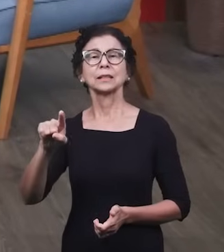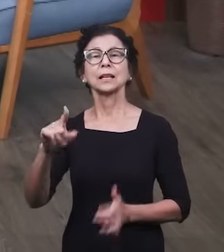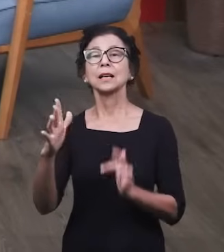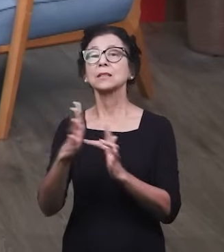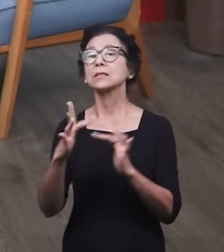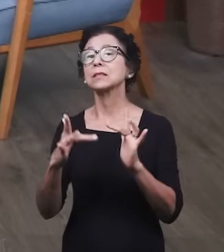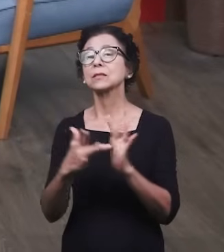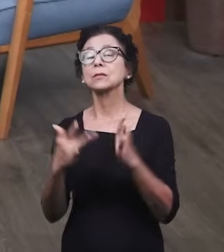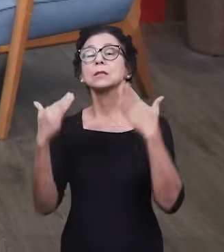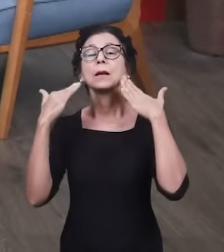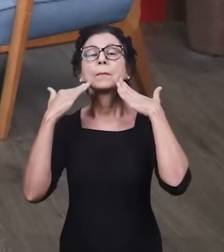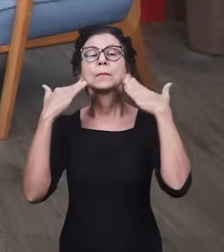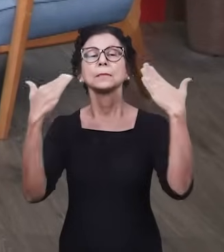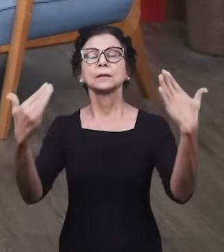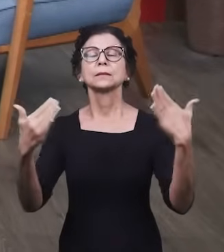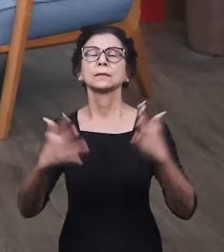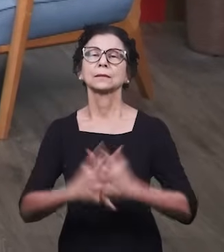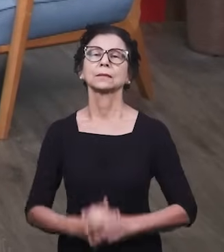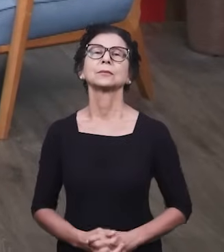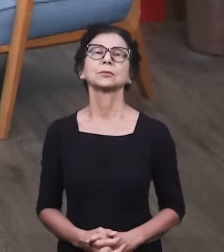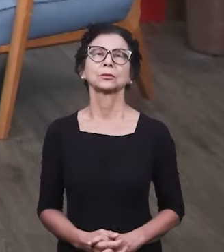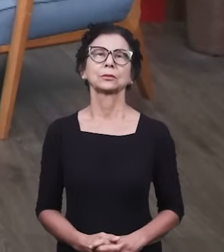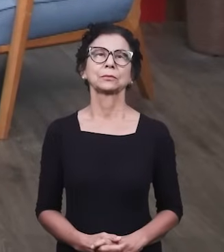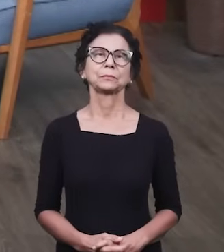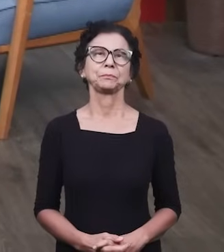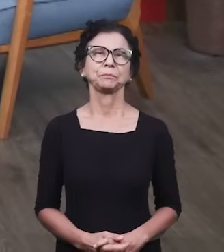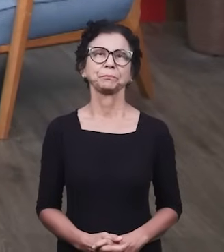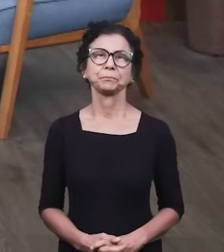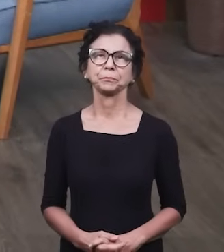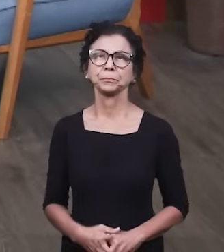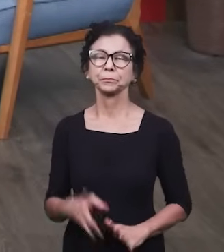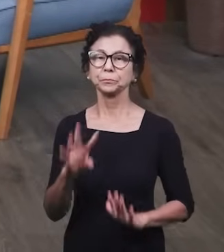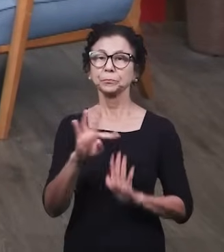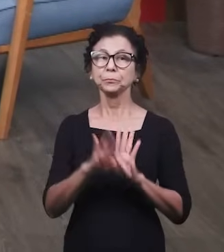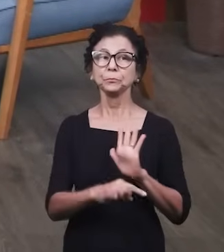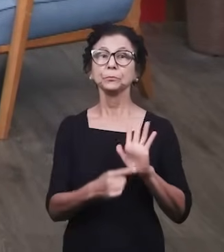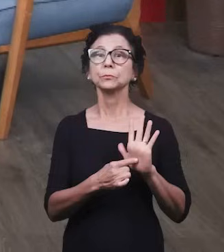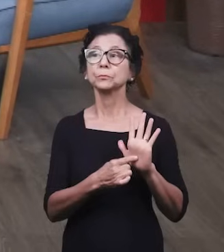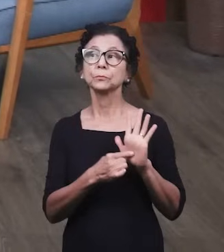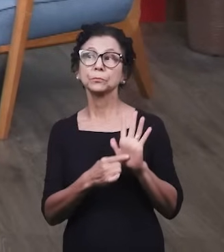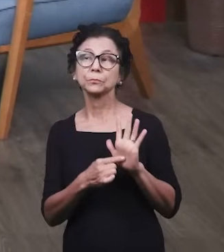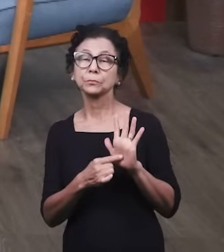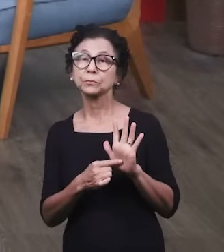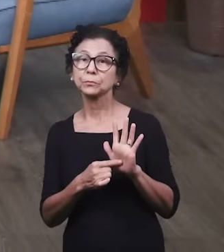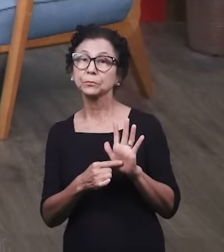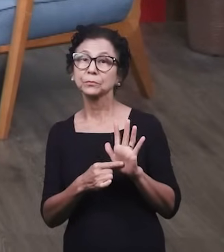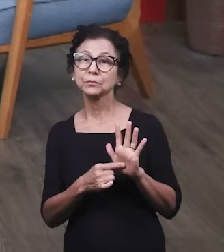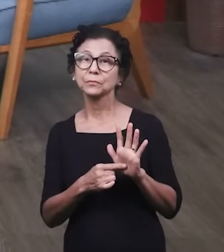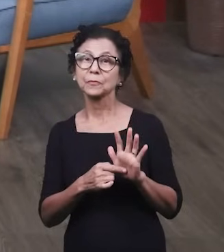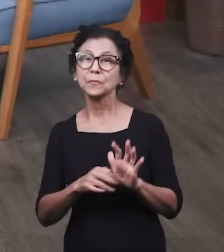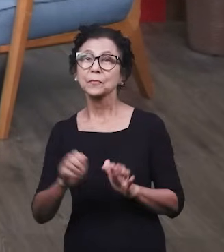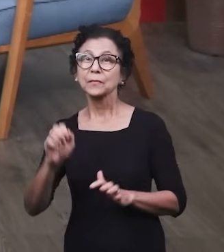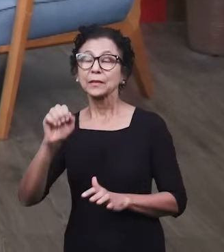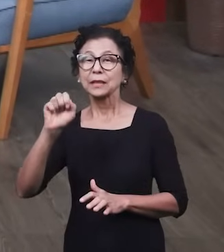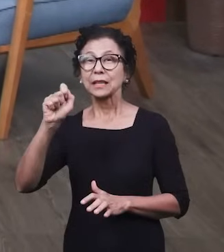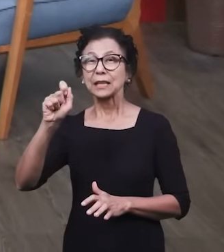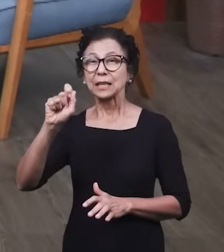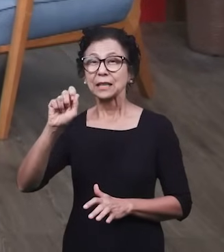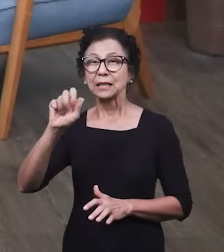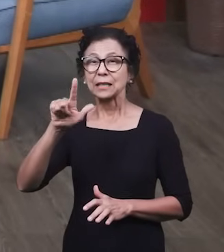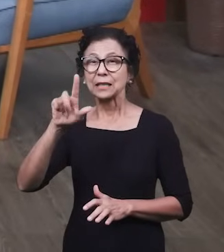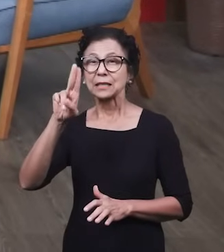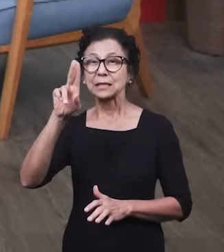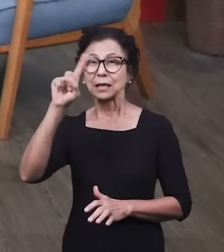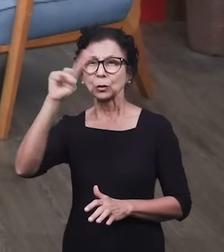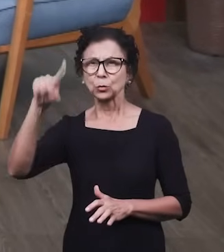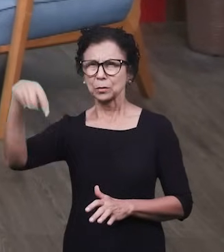revelar hoje a Isso é. você. Desculpe, o texto bíblico faz questão de dizer que essa luz